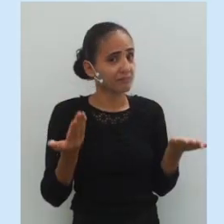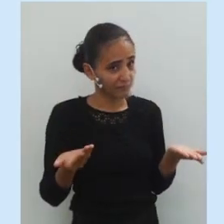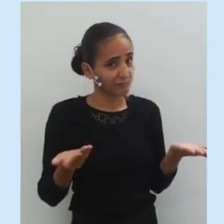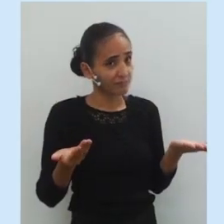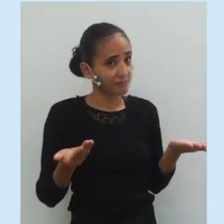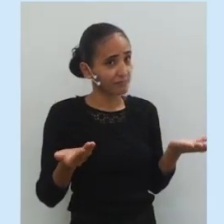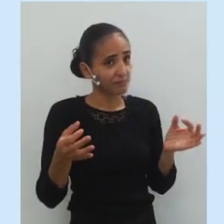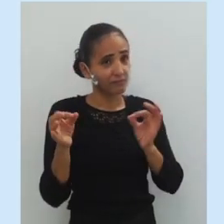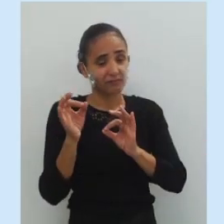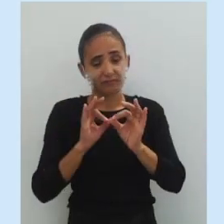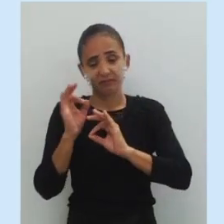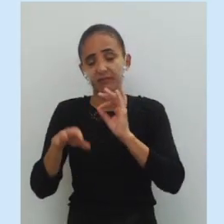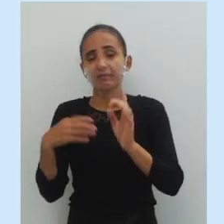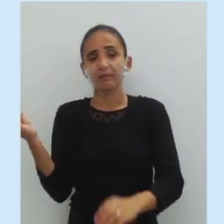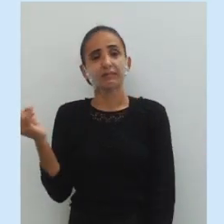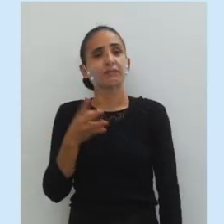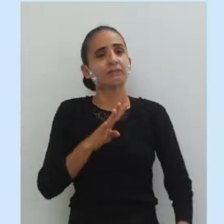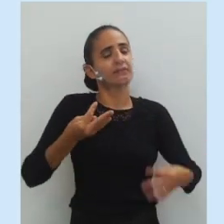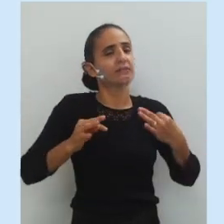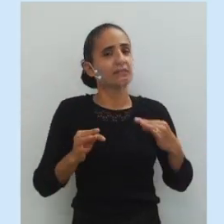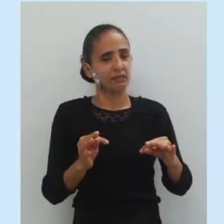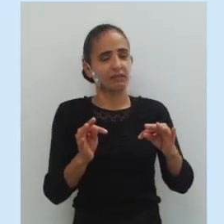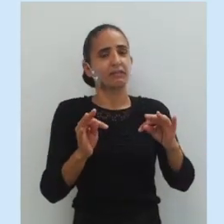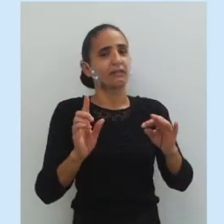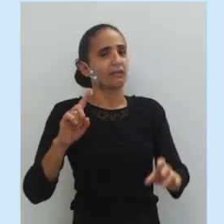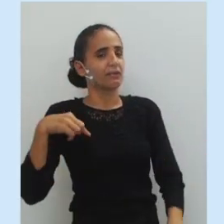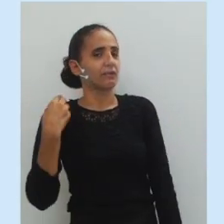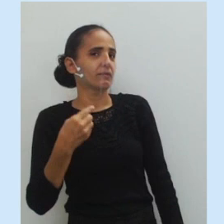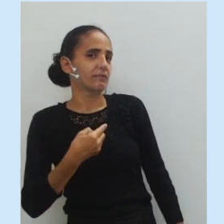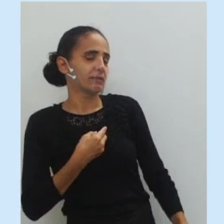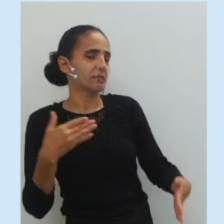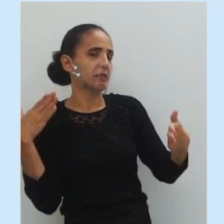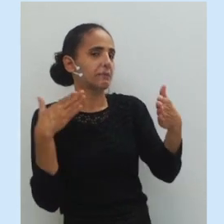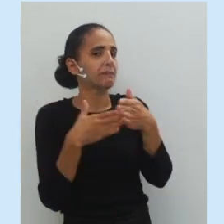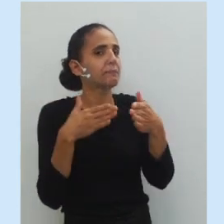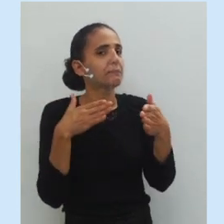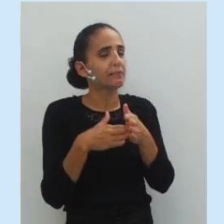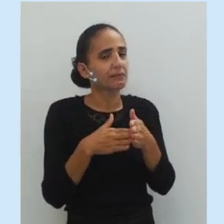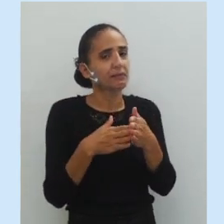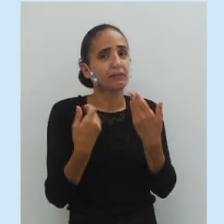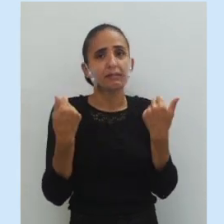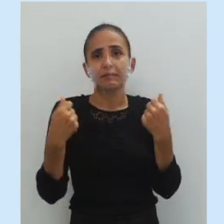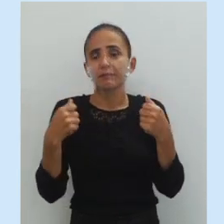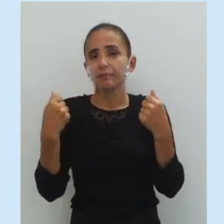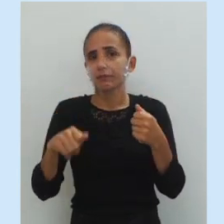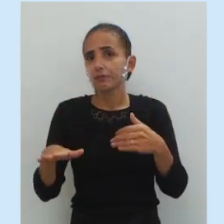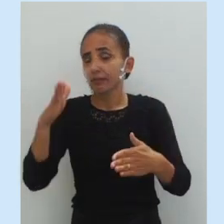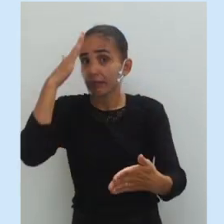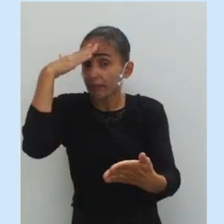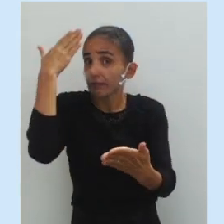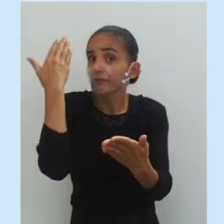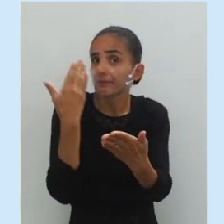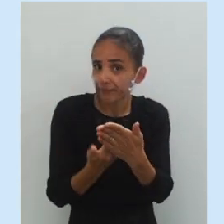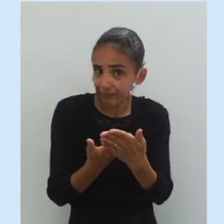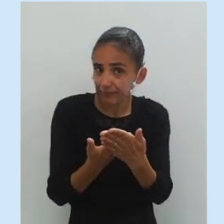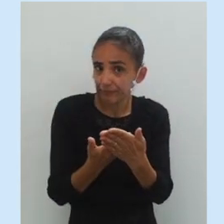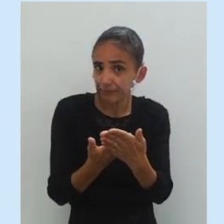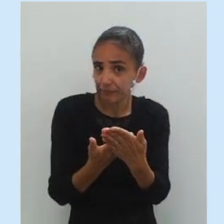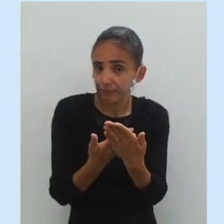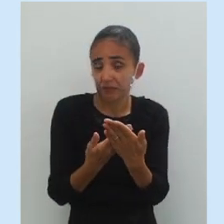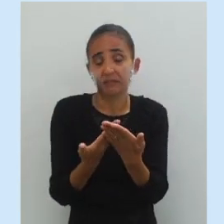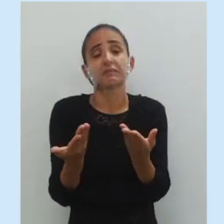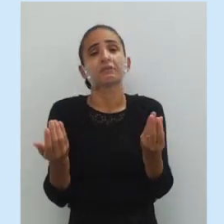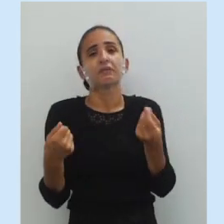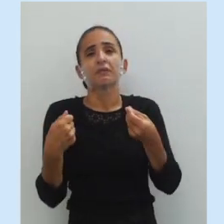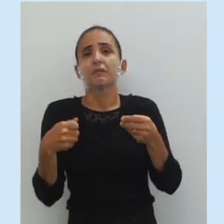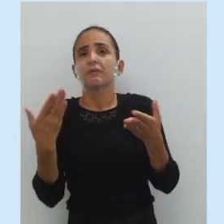questão da inovação. Quando eu falo das barreiras, é porque tem que ter confiança e